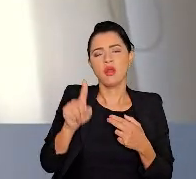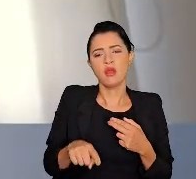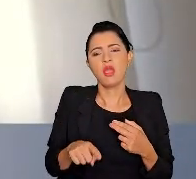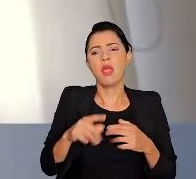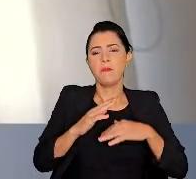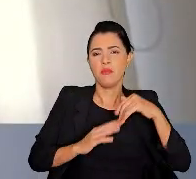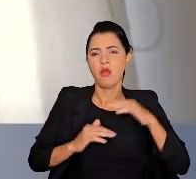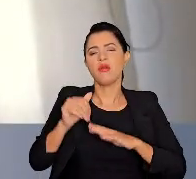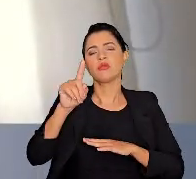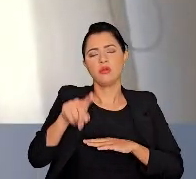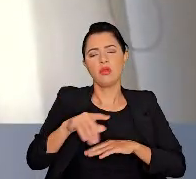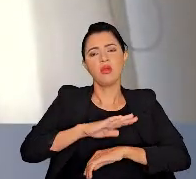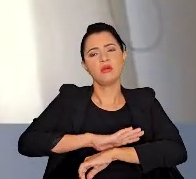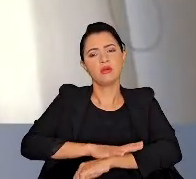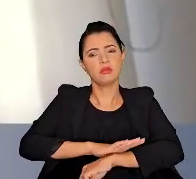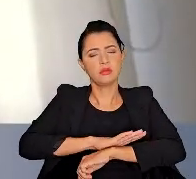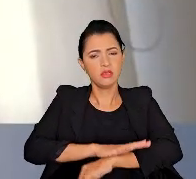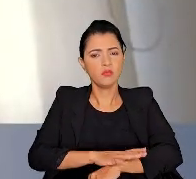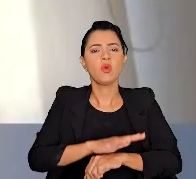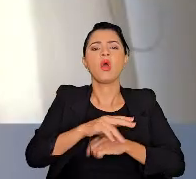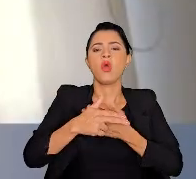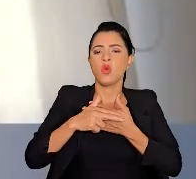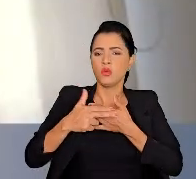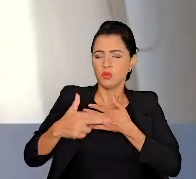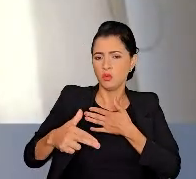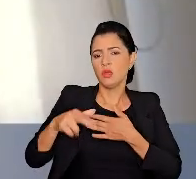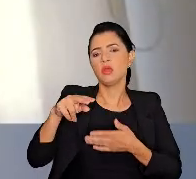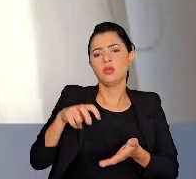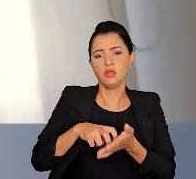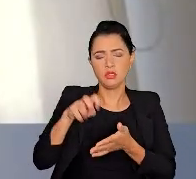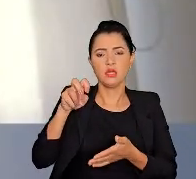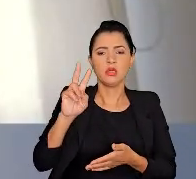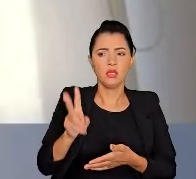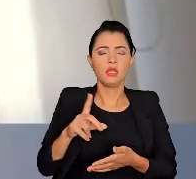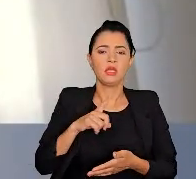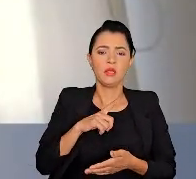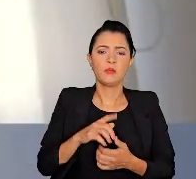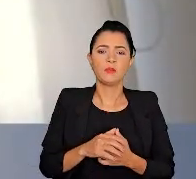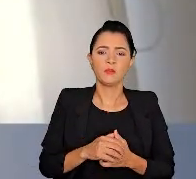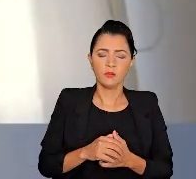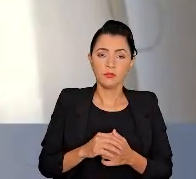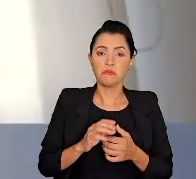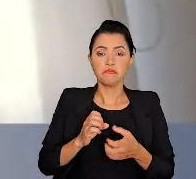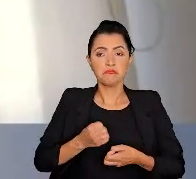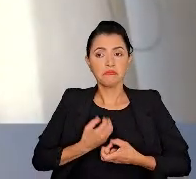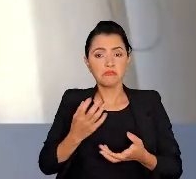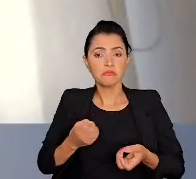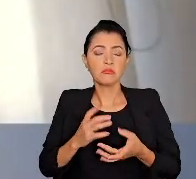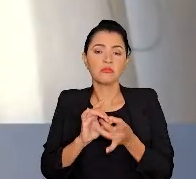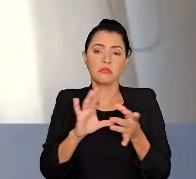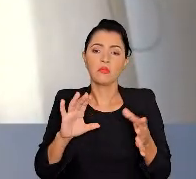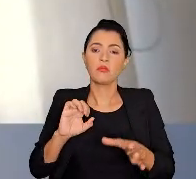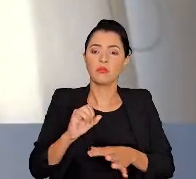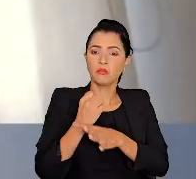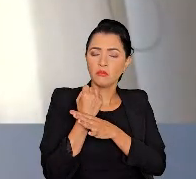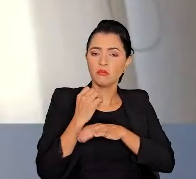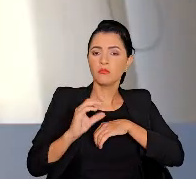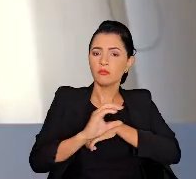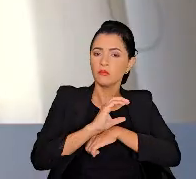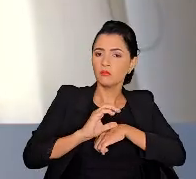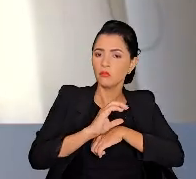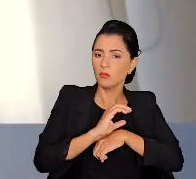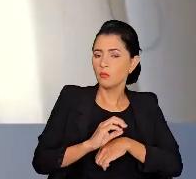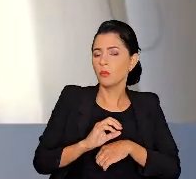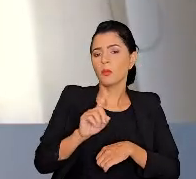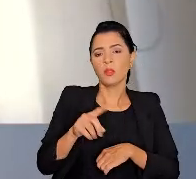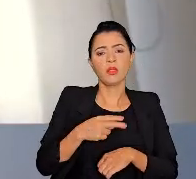de racismo, com as consequências gravosas que o acompanham. Liberdade de expressão, garantia constitucional que não se